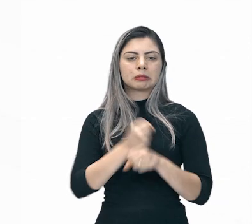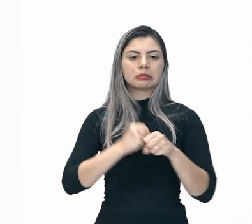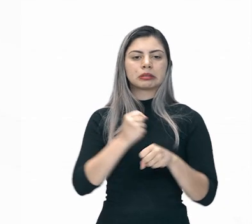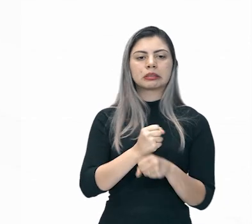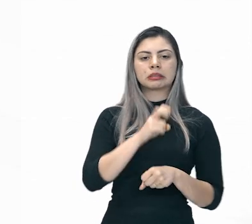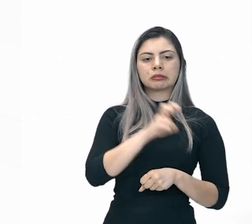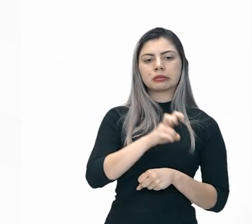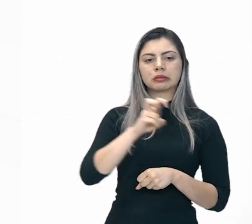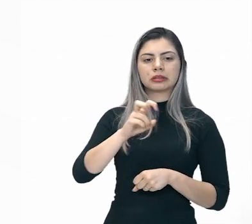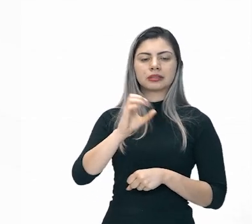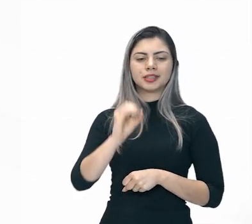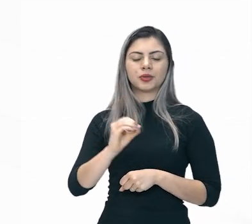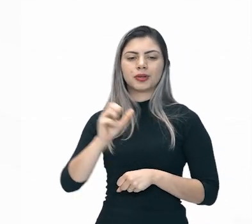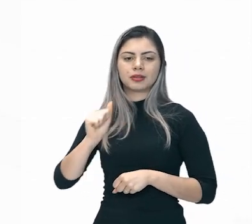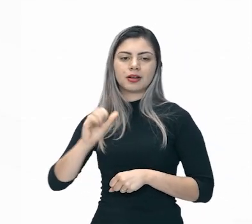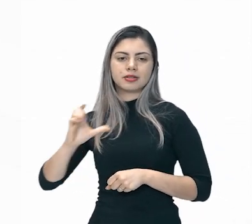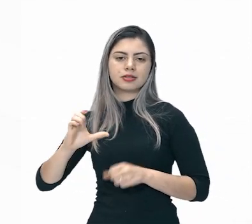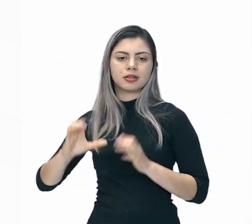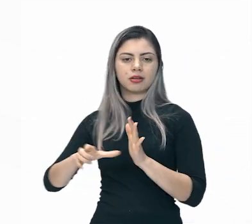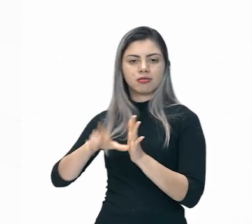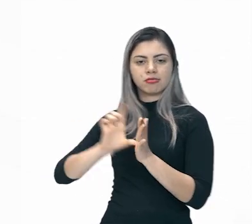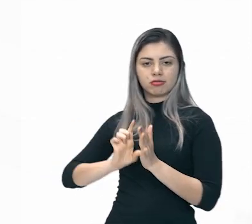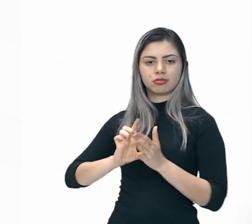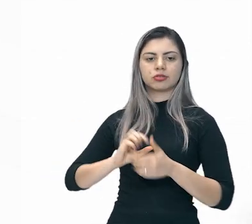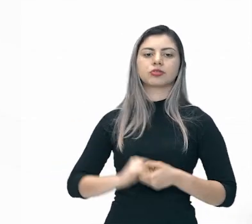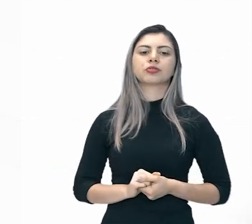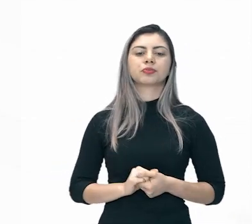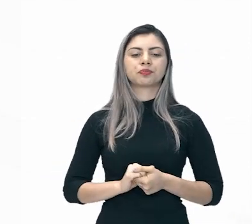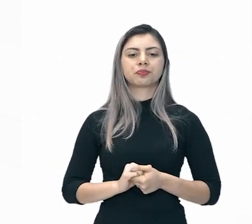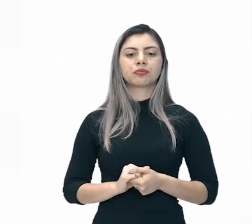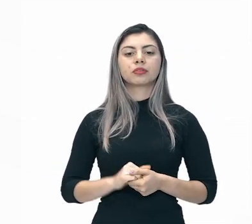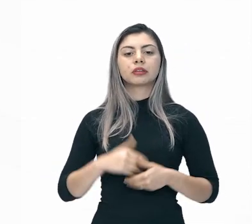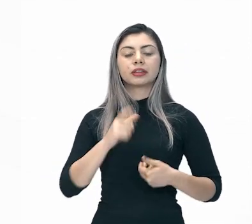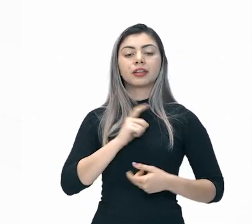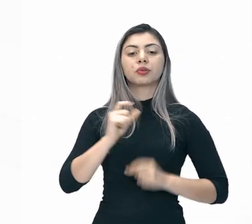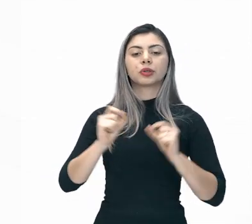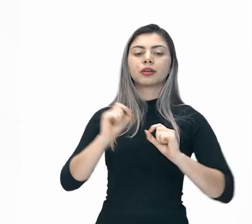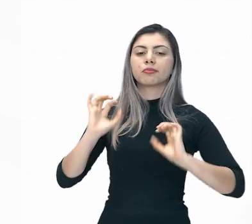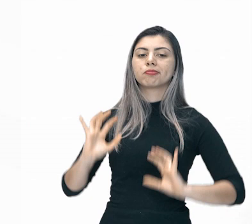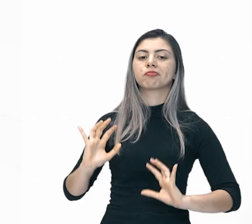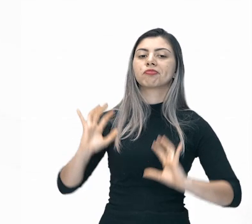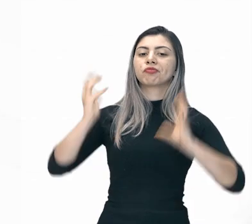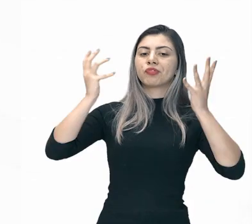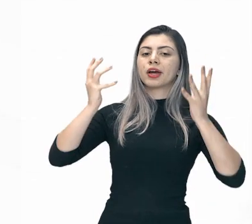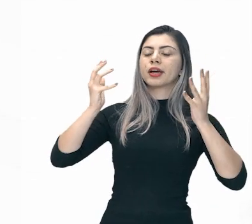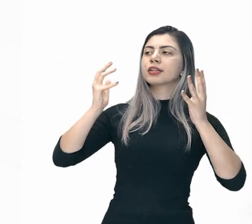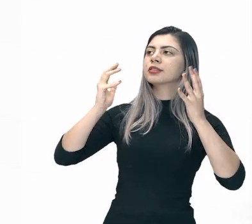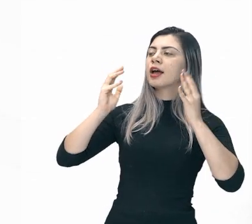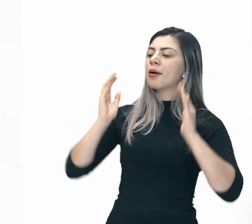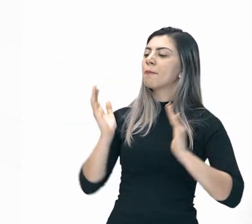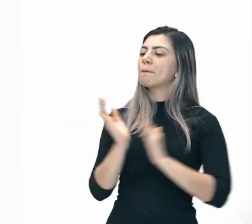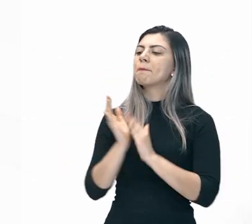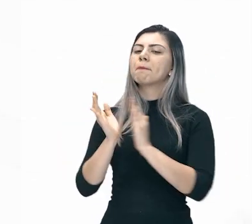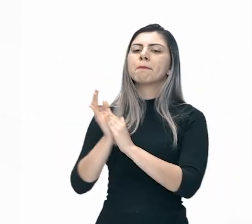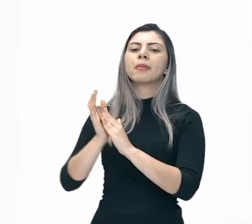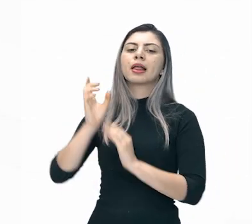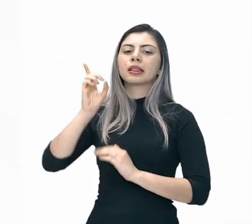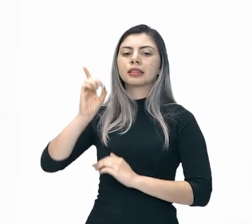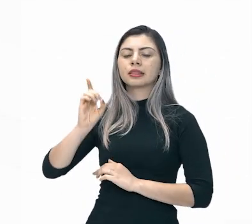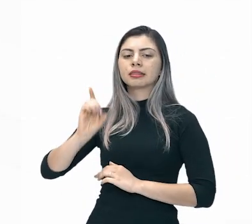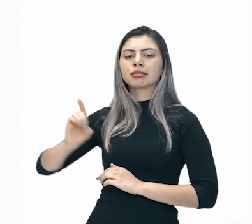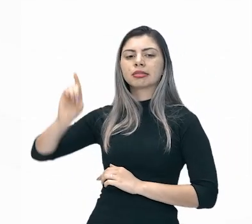1550 antes de Cristo, e surgiu a partir das celebrações realizadas principalmente para o